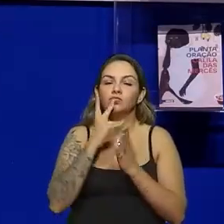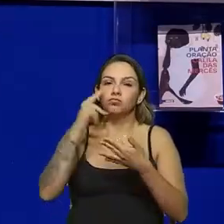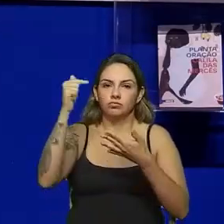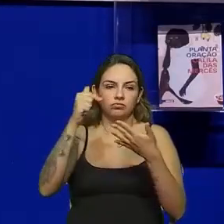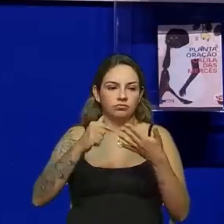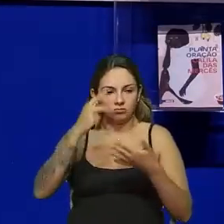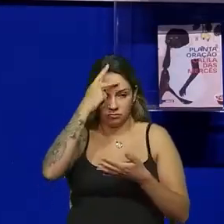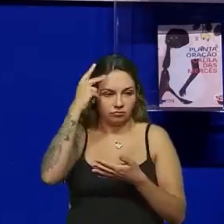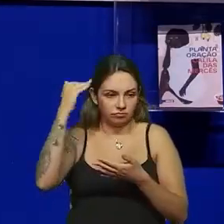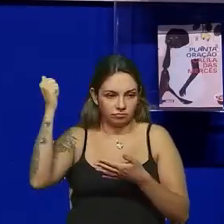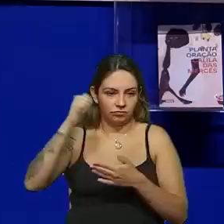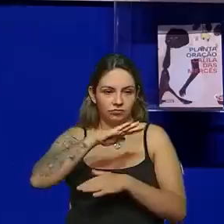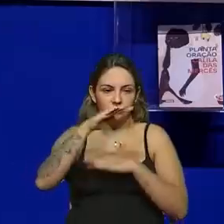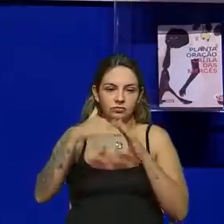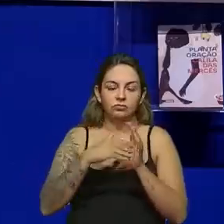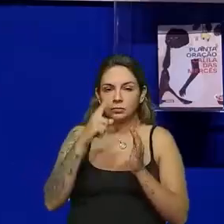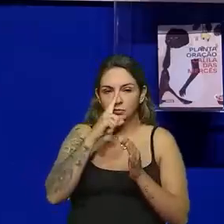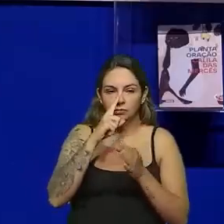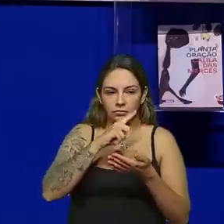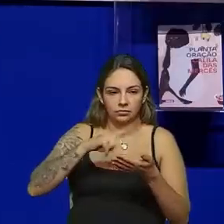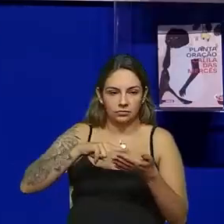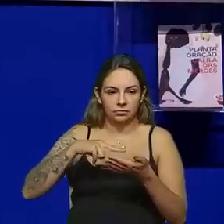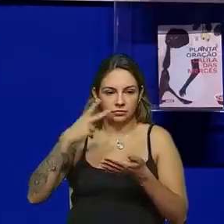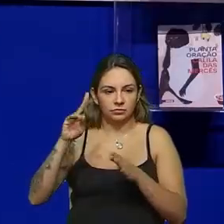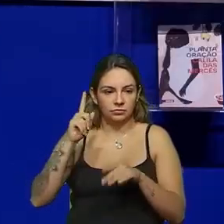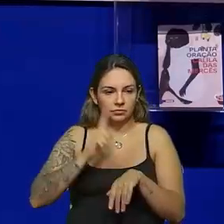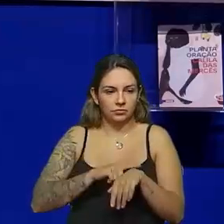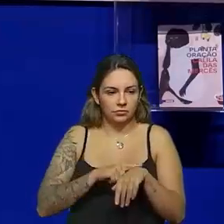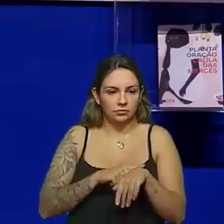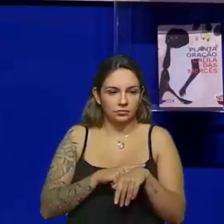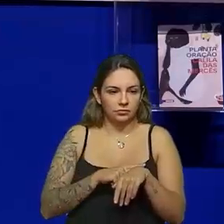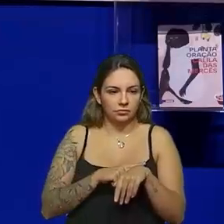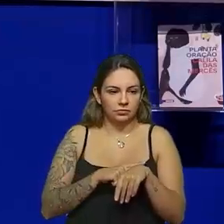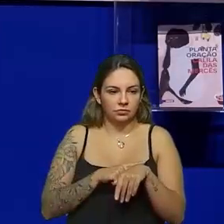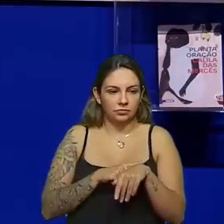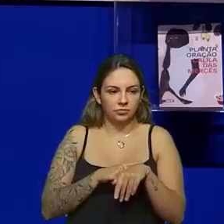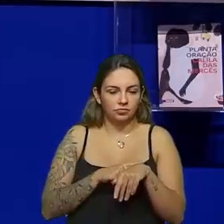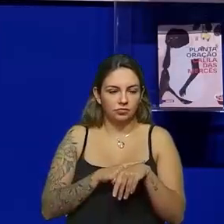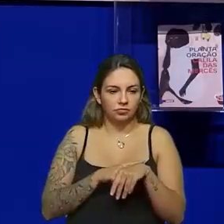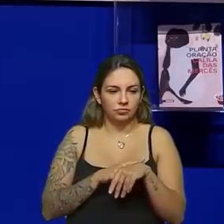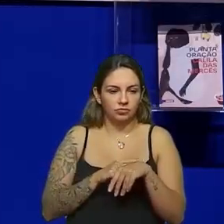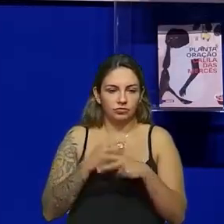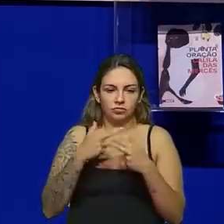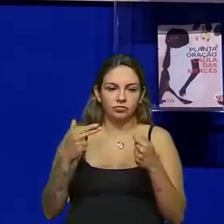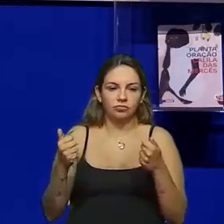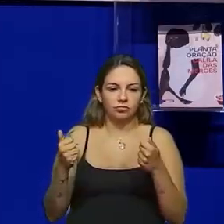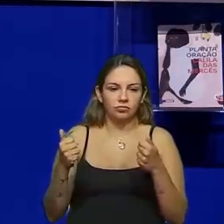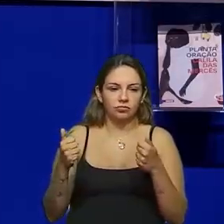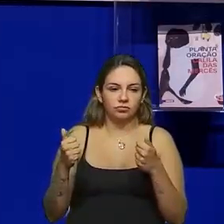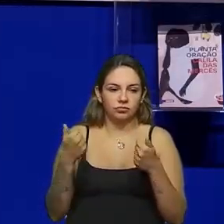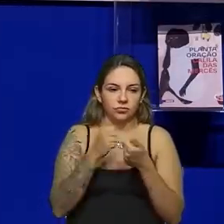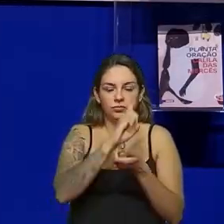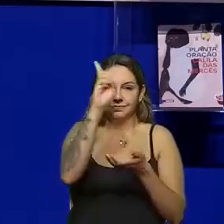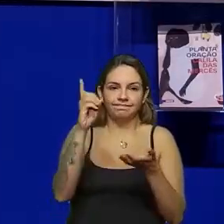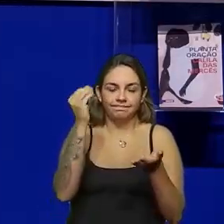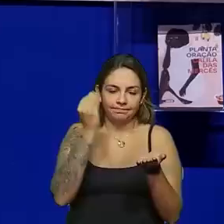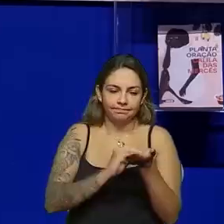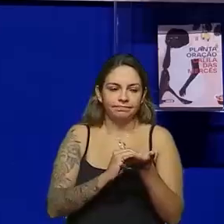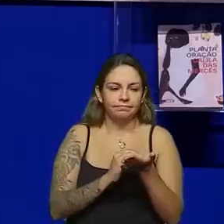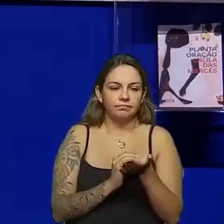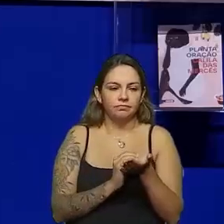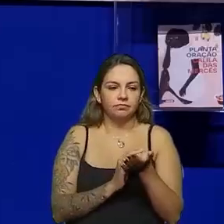Veríssimo, com todas as falhas de leitura do seu tempo, né? Porque você falou de uma forma genial, né? As coisas ficam datadas,